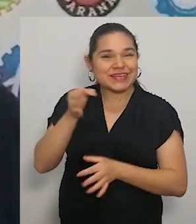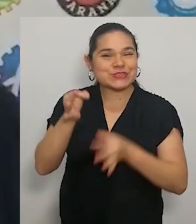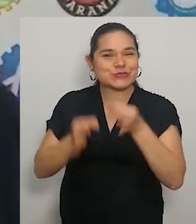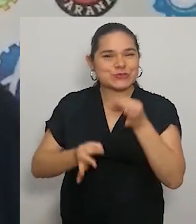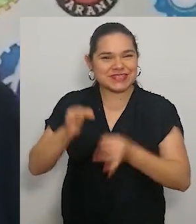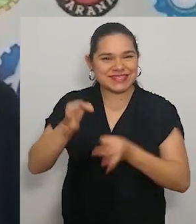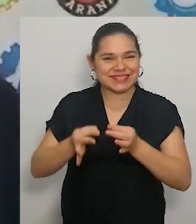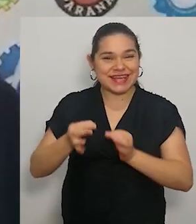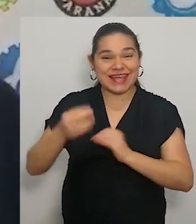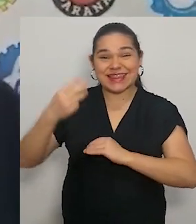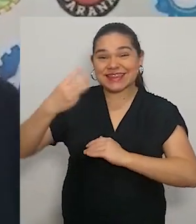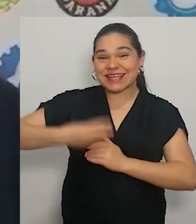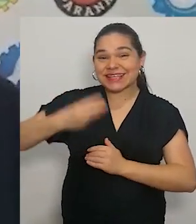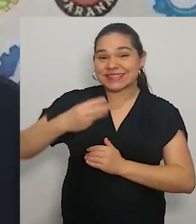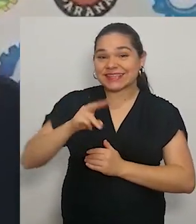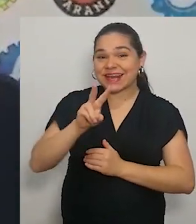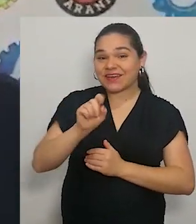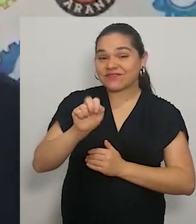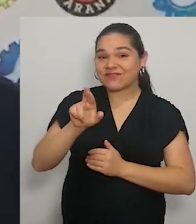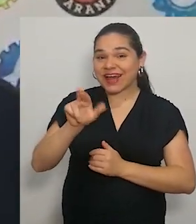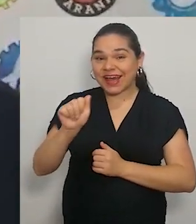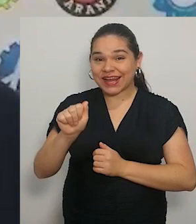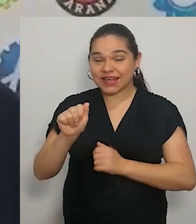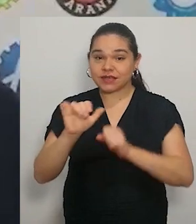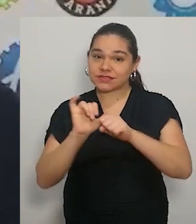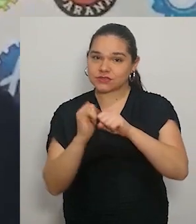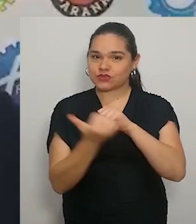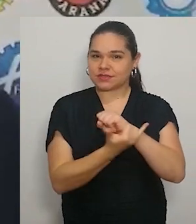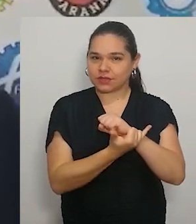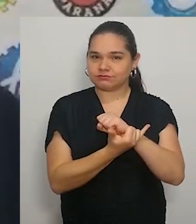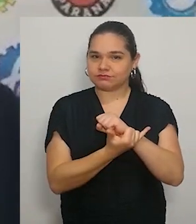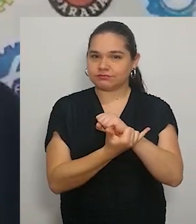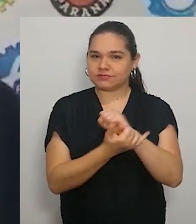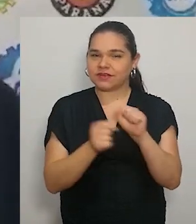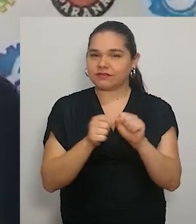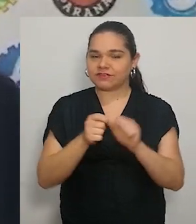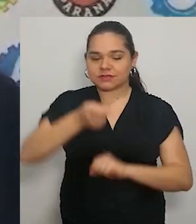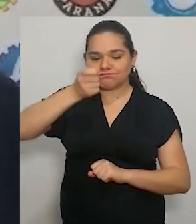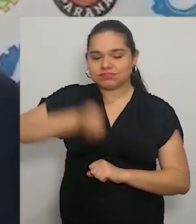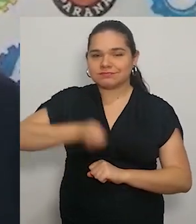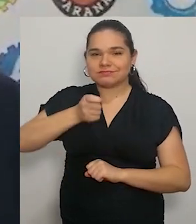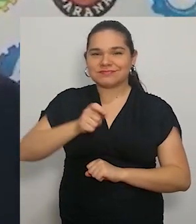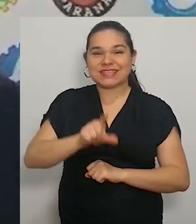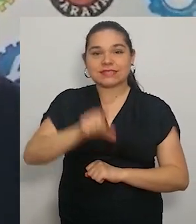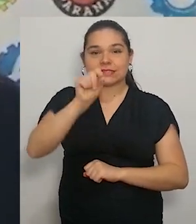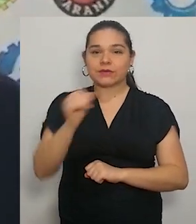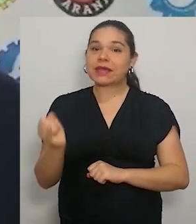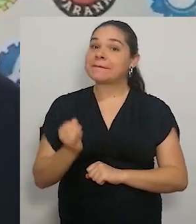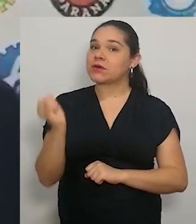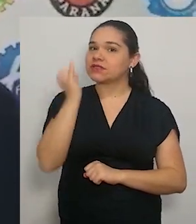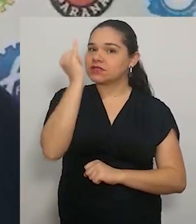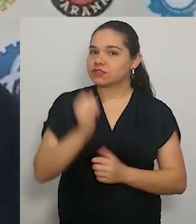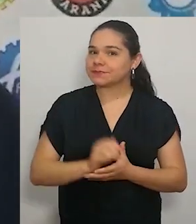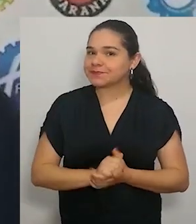da 3ª vara de são josé dos pinhais tomou uma decisão importante